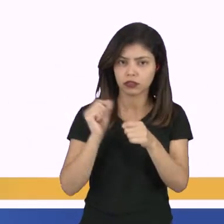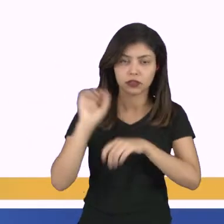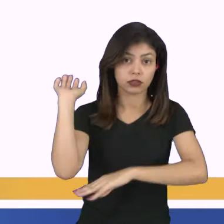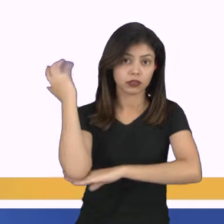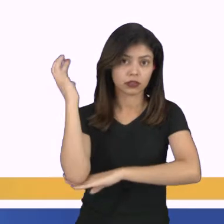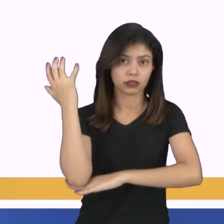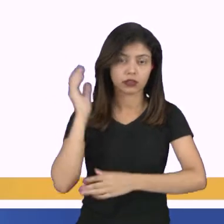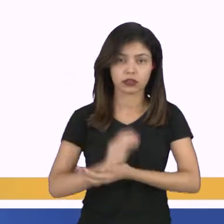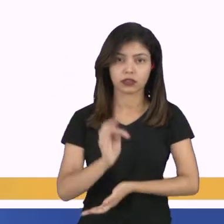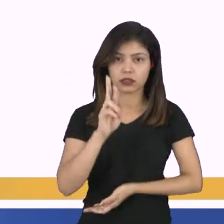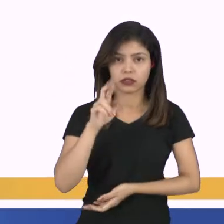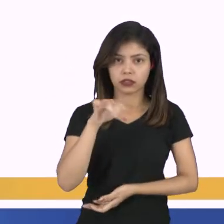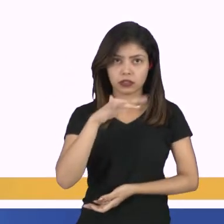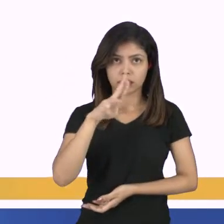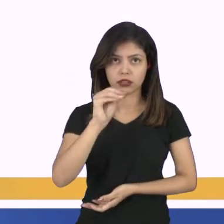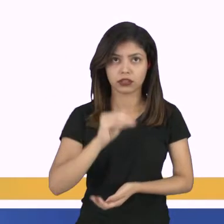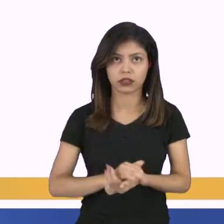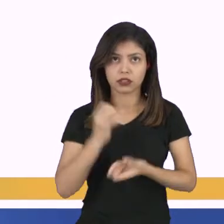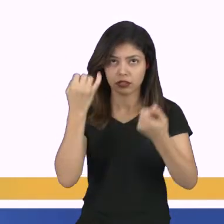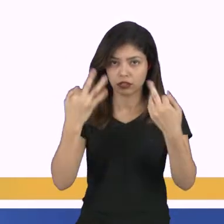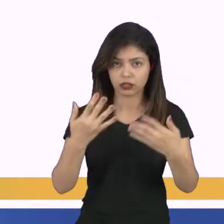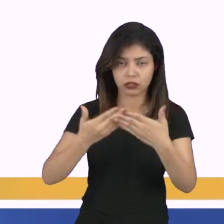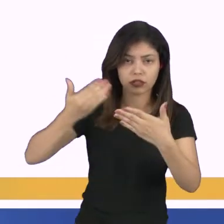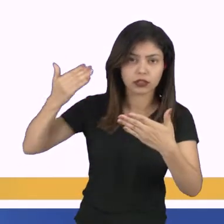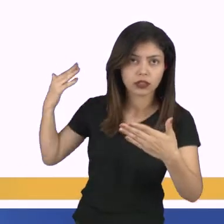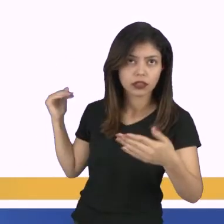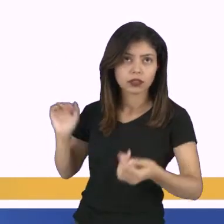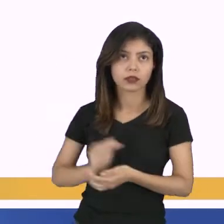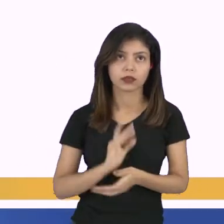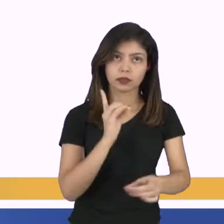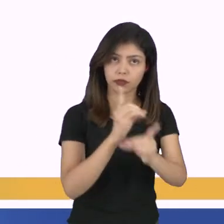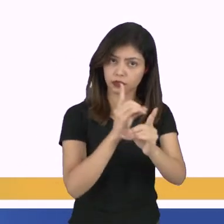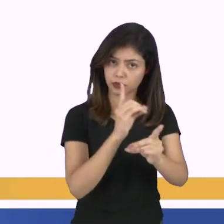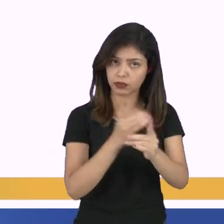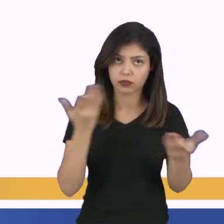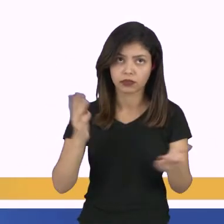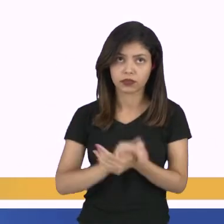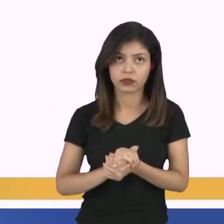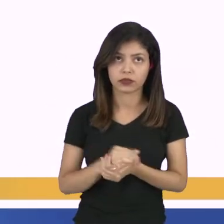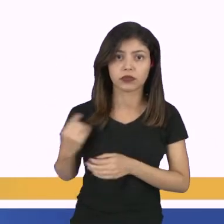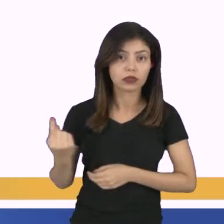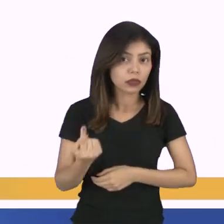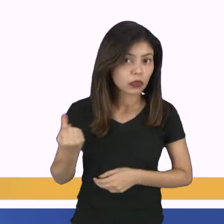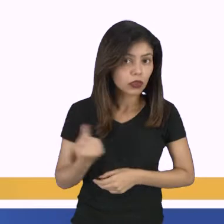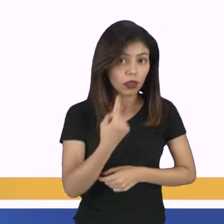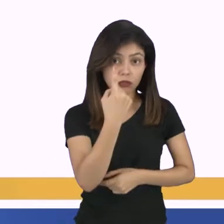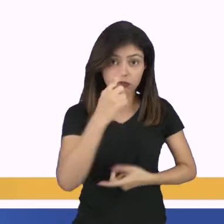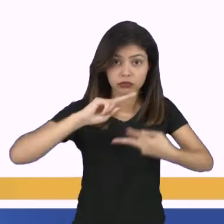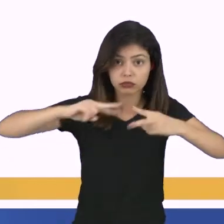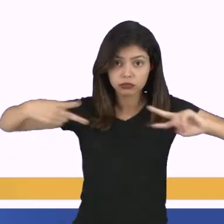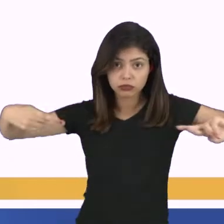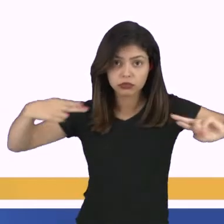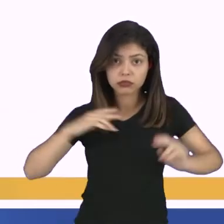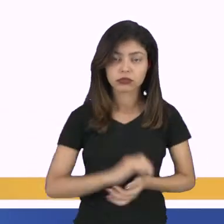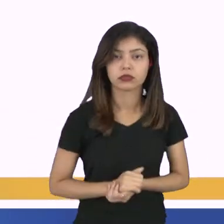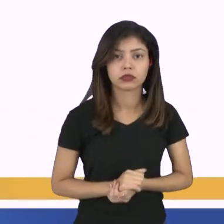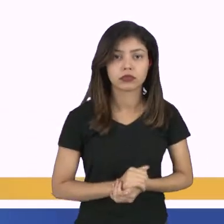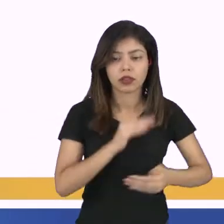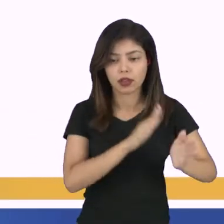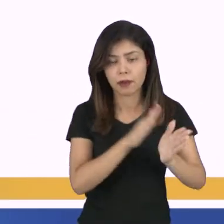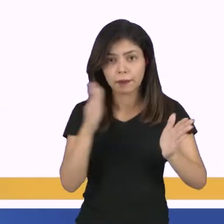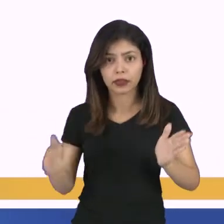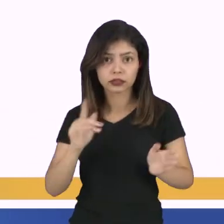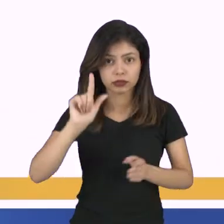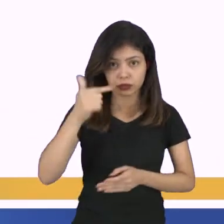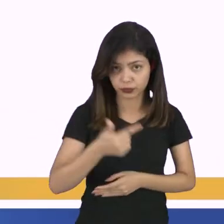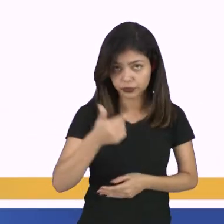transgênica. Eu expliquei anteriormente ali. Primeiro a gente tem a identificação e o isolamento de um gene de interesse. Aí o passo